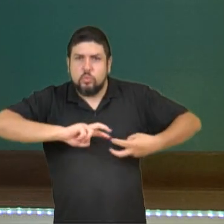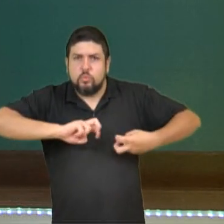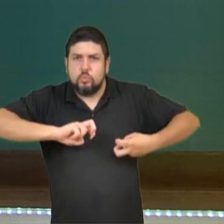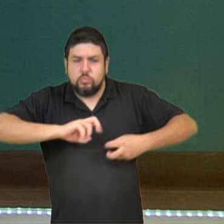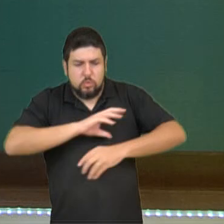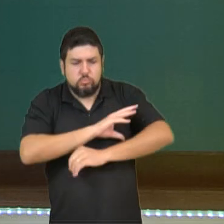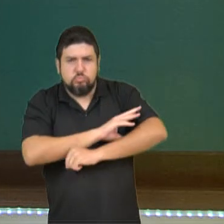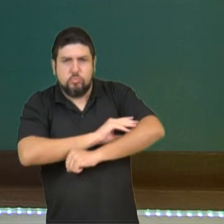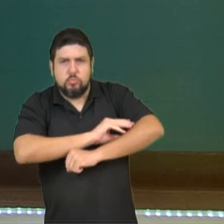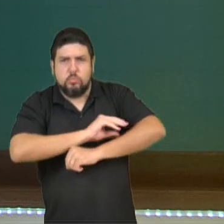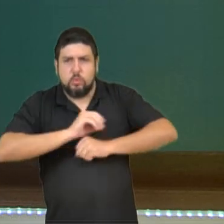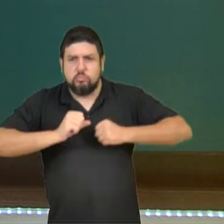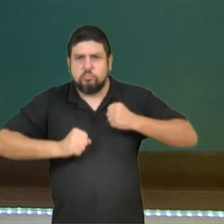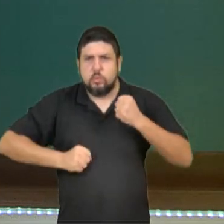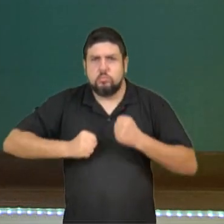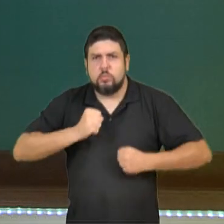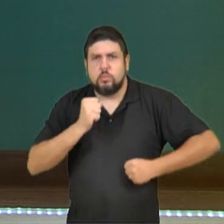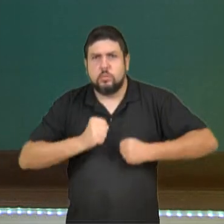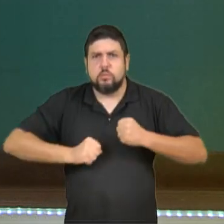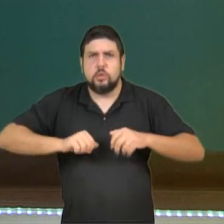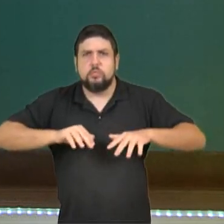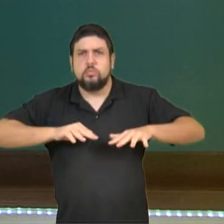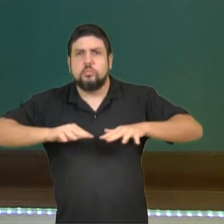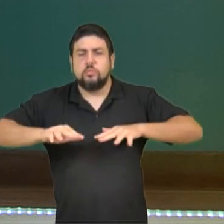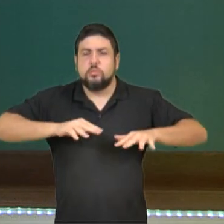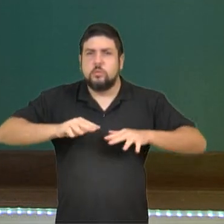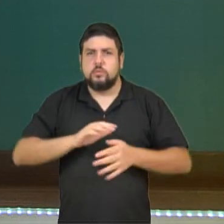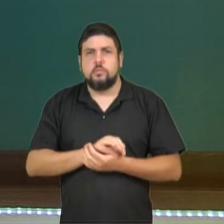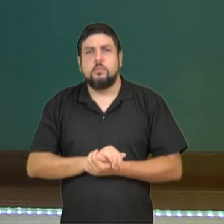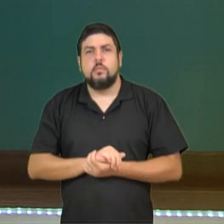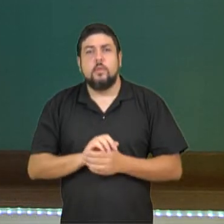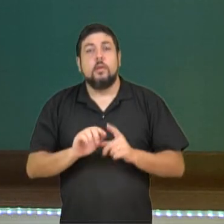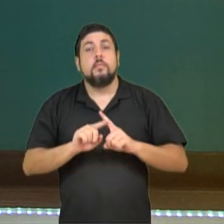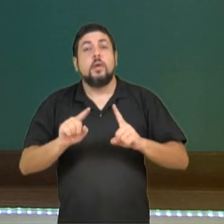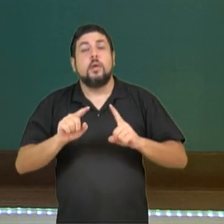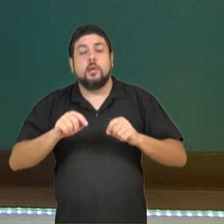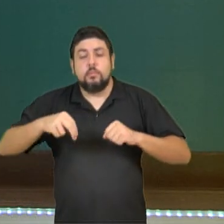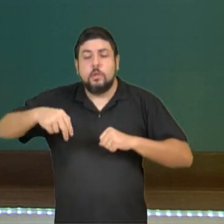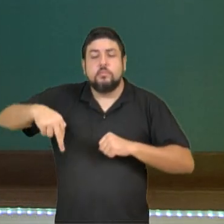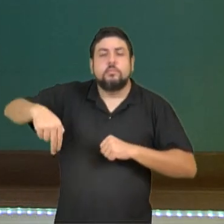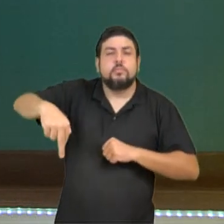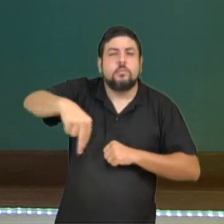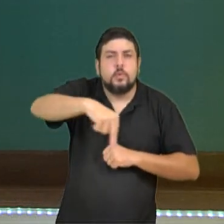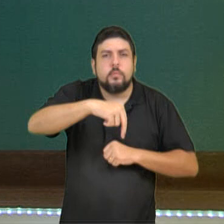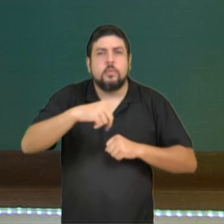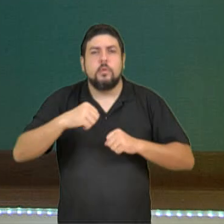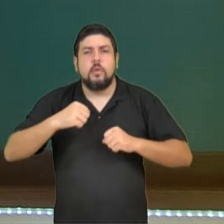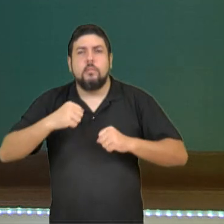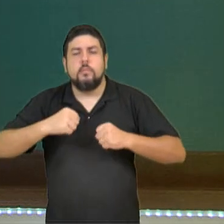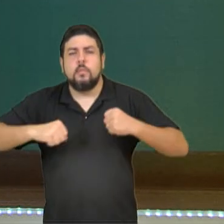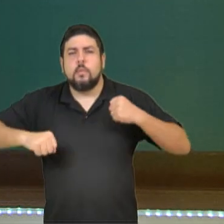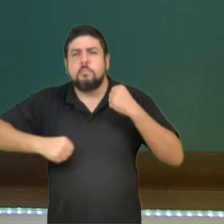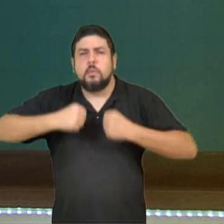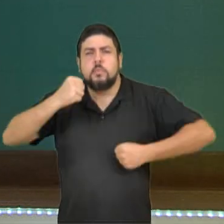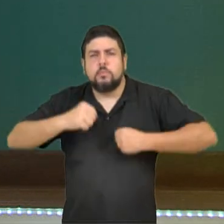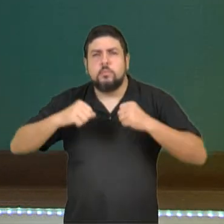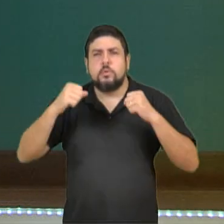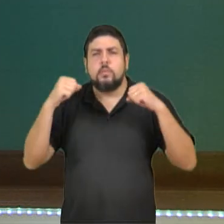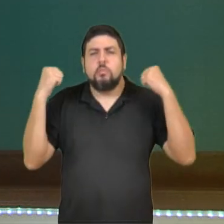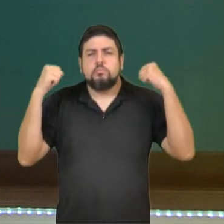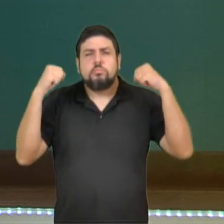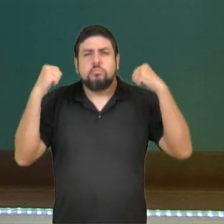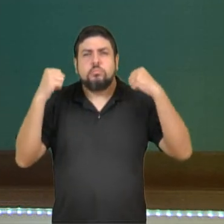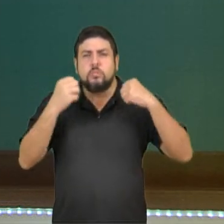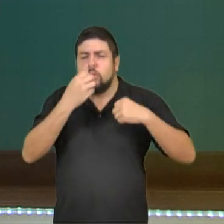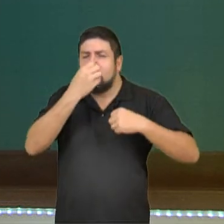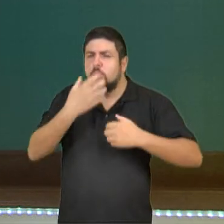para realizar esse movimento. Que benefícios a corrida, a caminhada, as atividades físicas têm para a